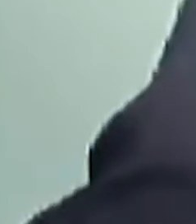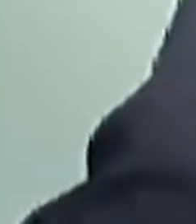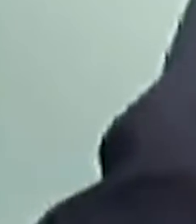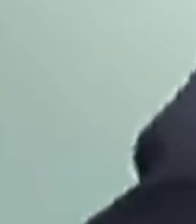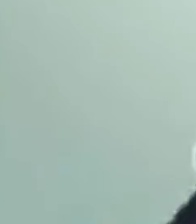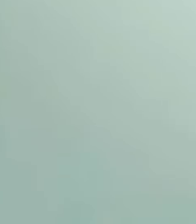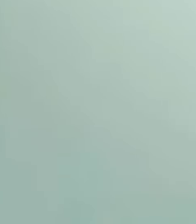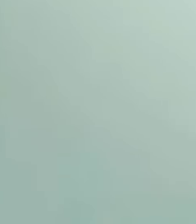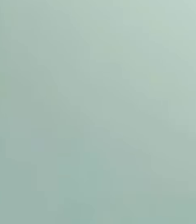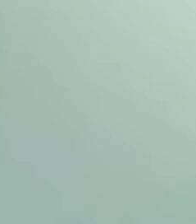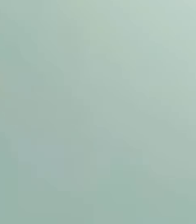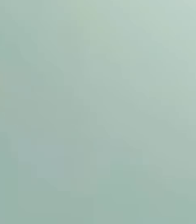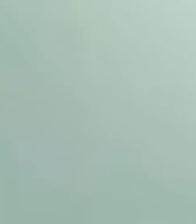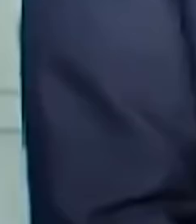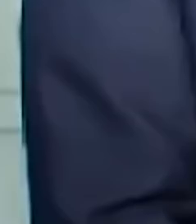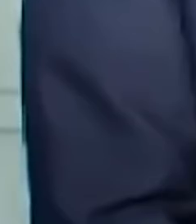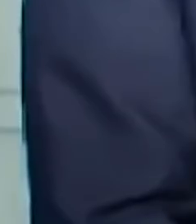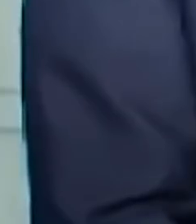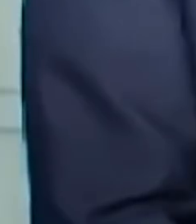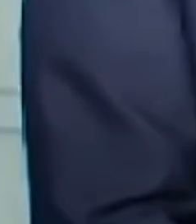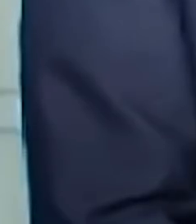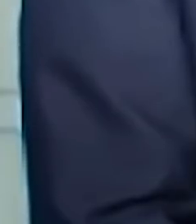Deus.